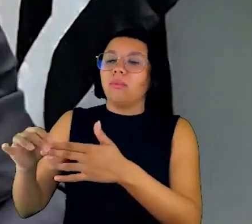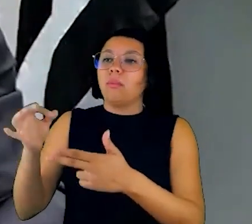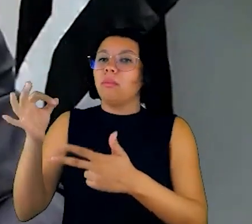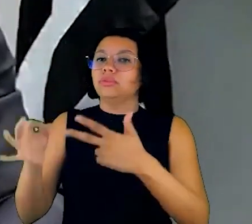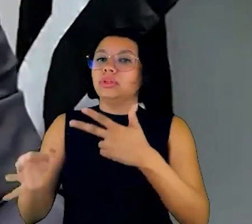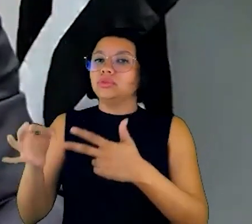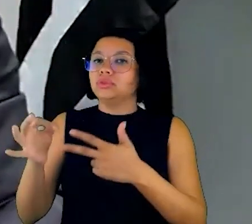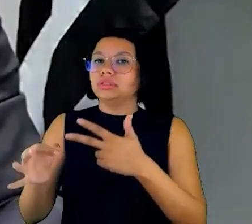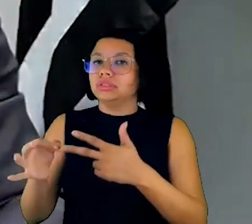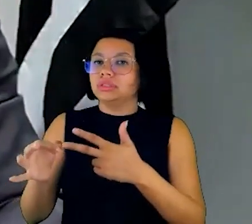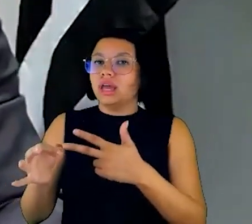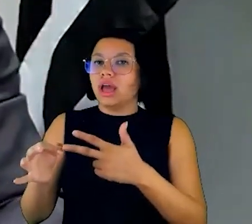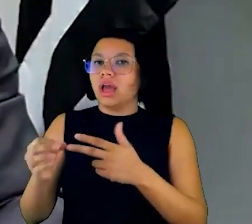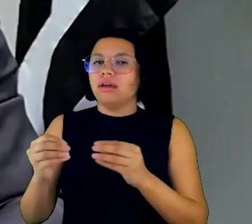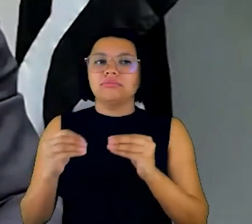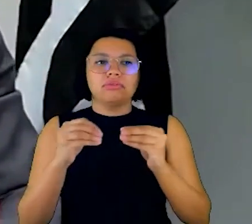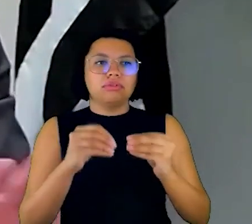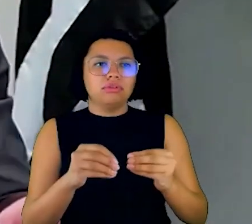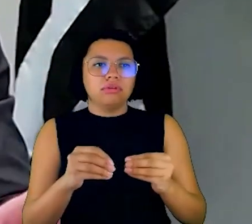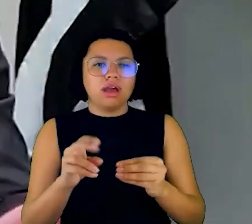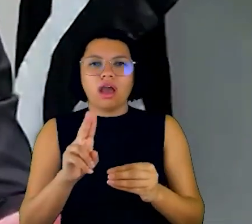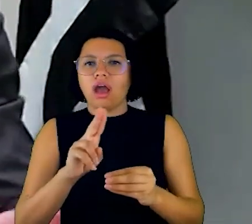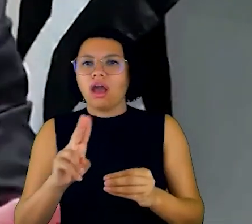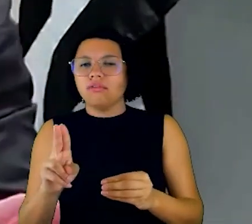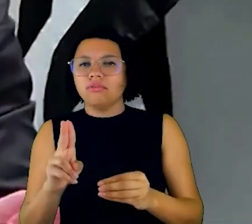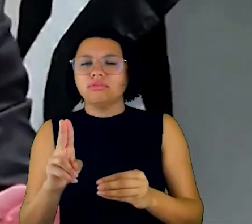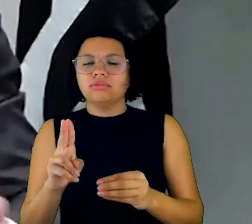colocava o CITES, dava tudo errado, colocava embaixo